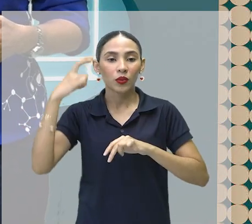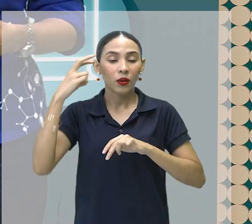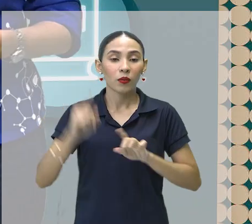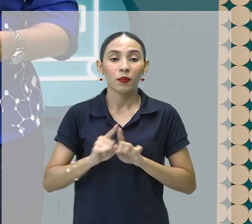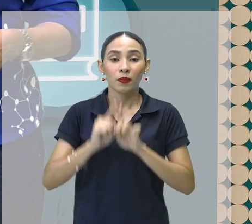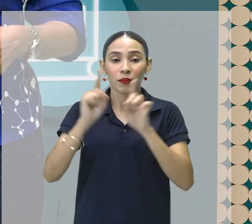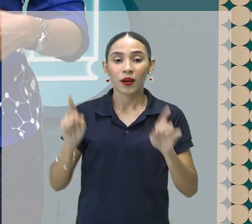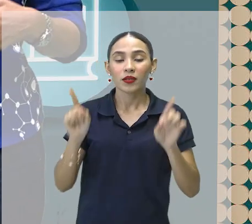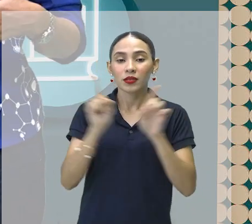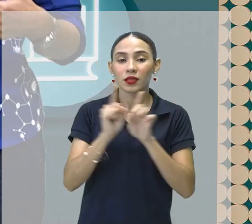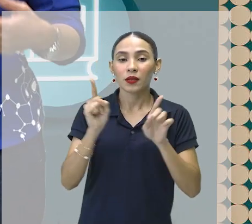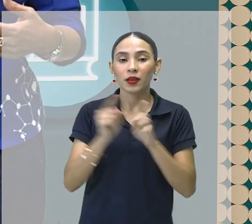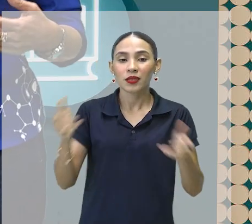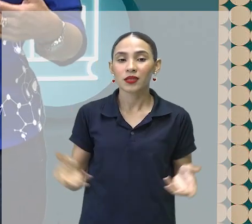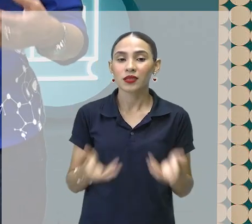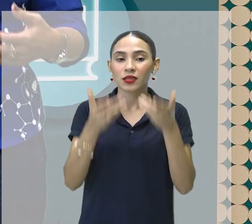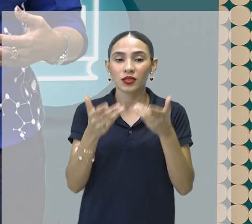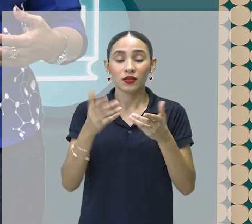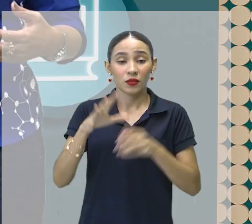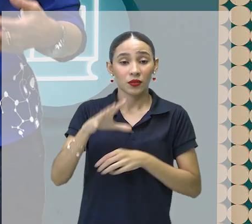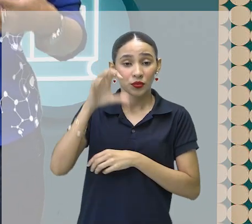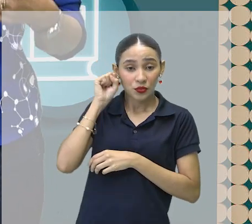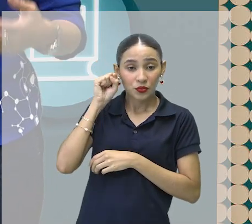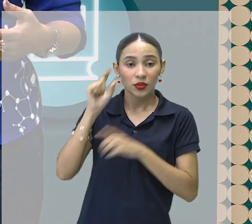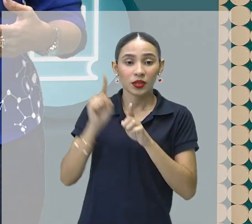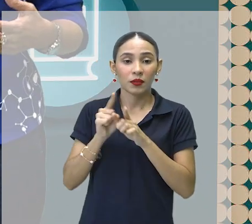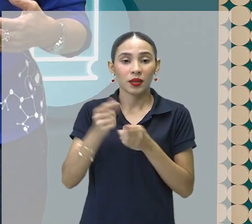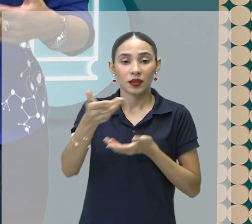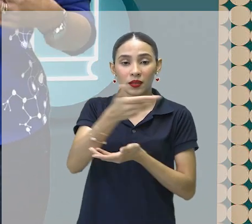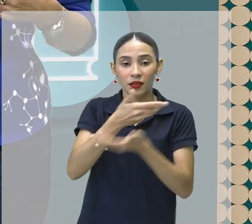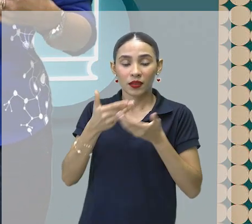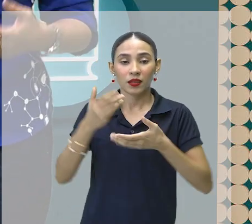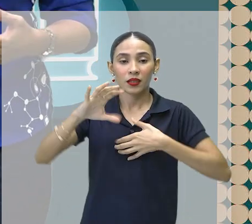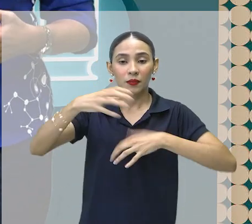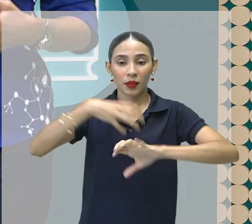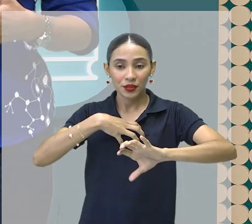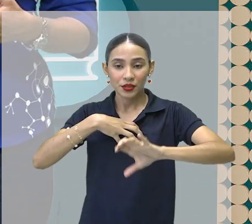cultural, mas também incentivam a escuta, a troca, a